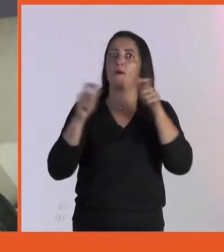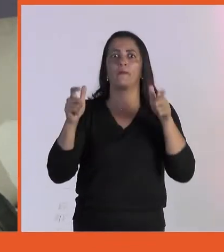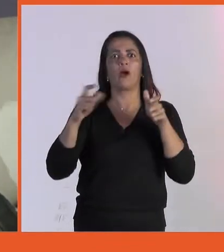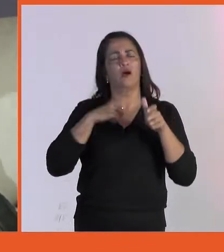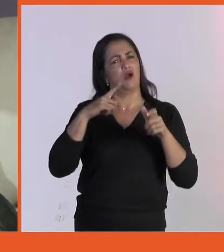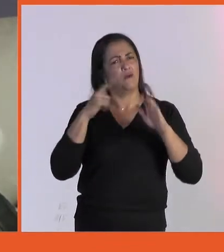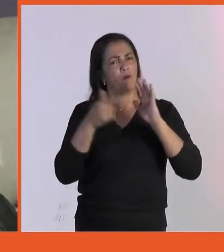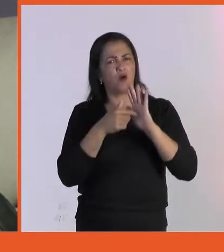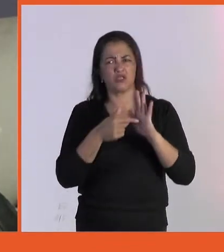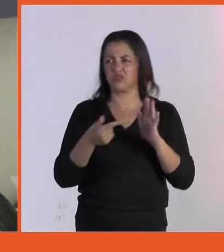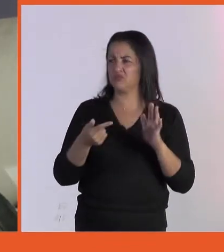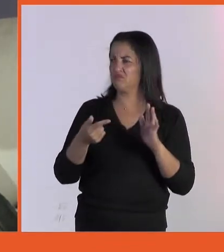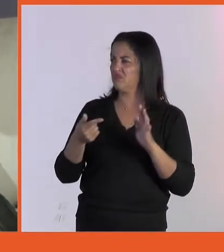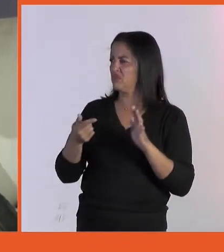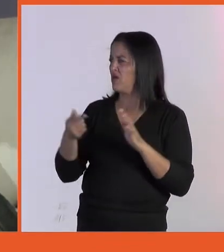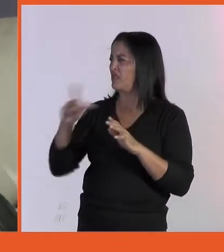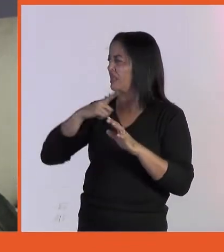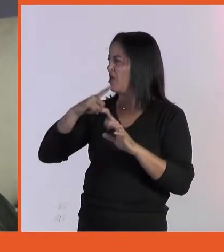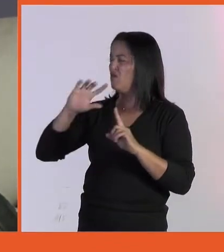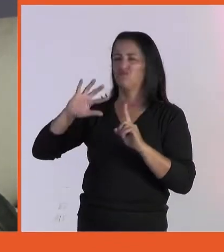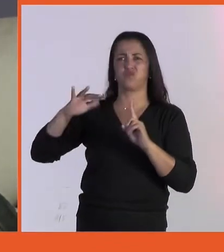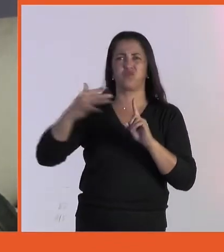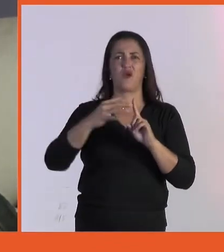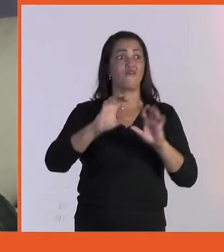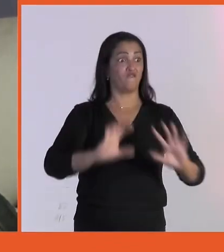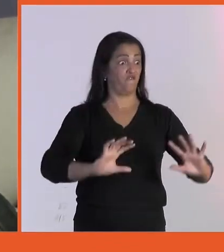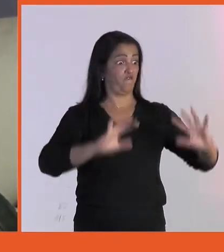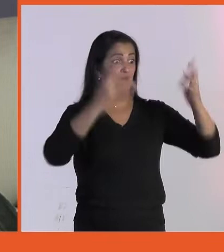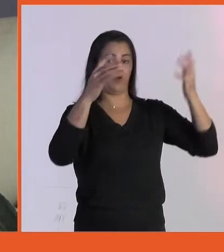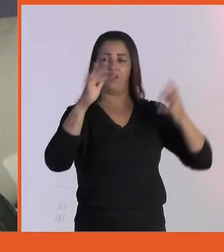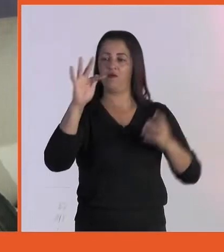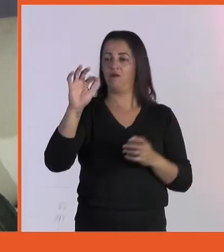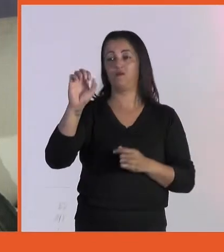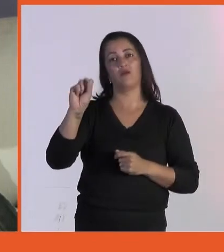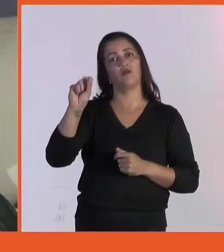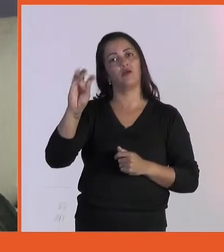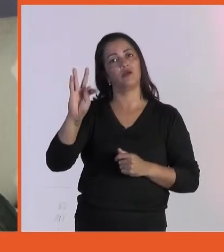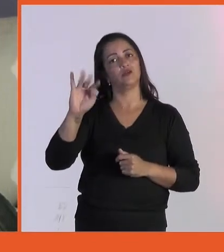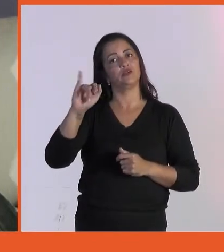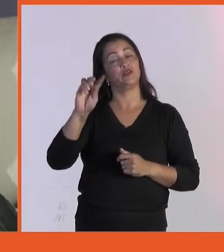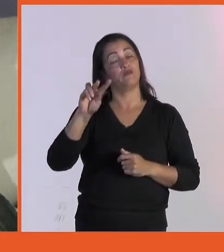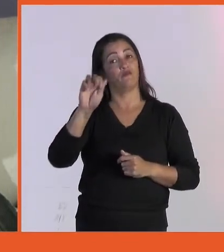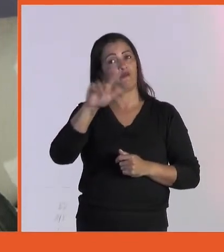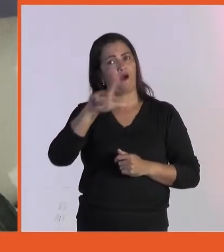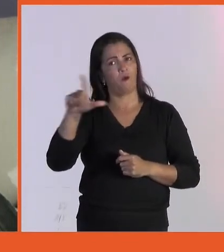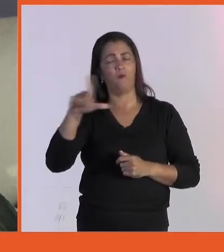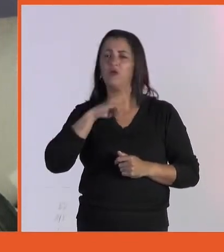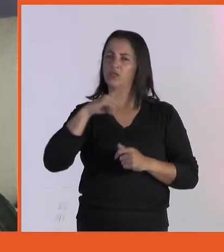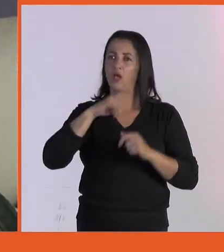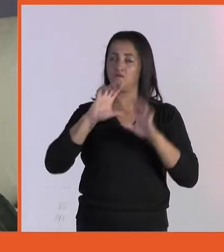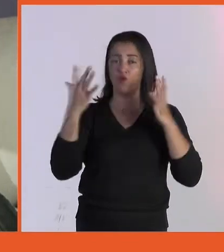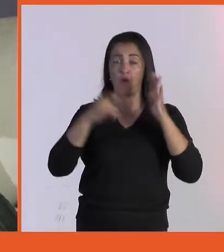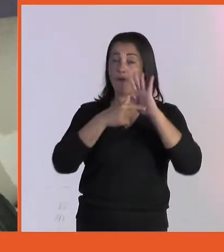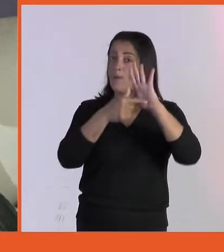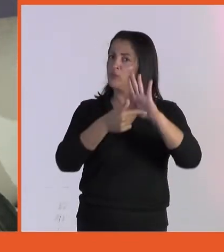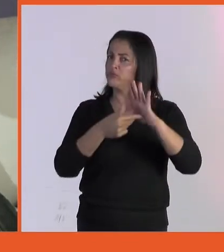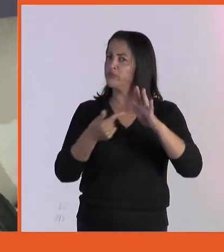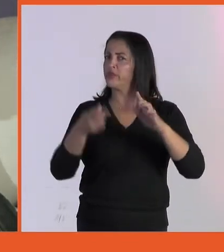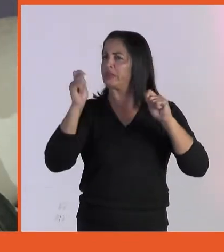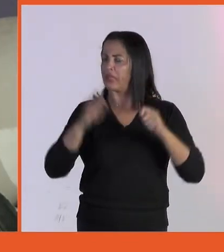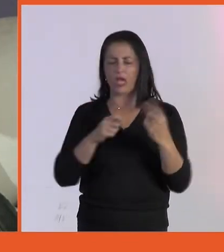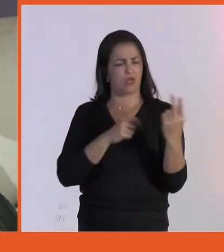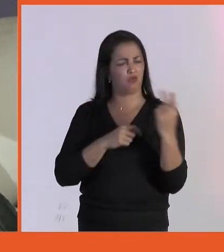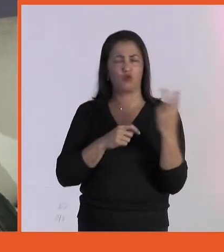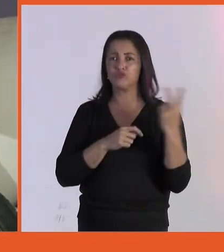ter uma comunidade grande e fazer um festival. E hoje em dia a internet, eu acho que está justamente o oposto. Cada vez as pessoas se identificam com criadores